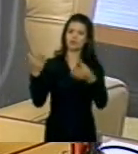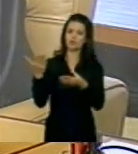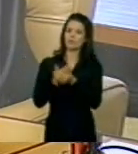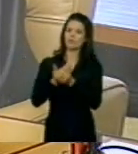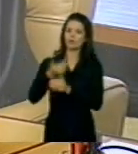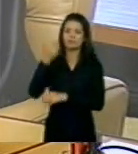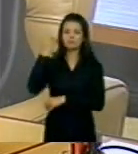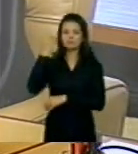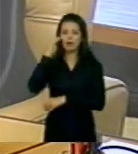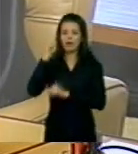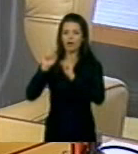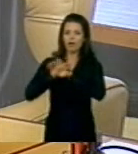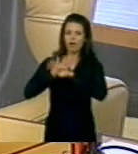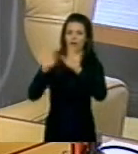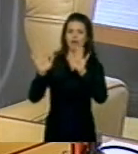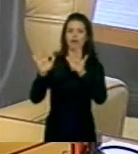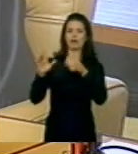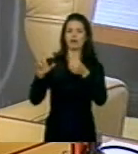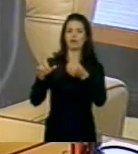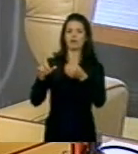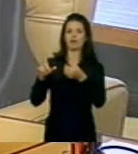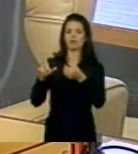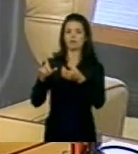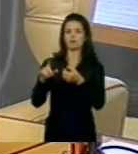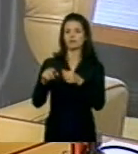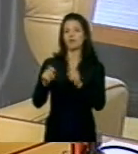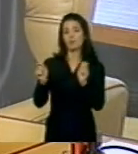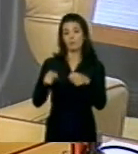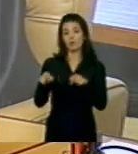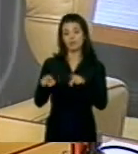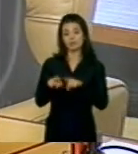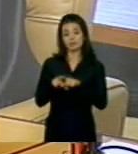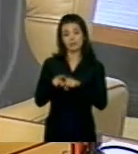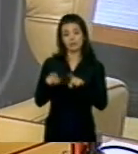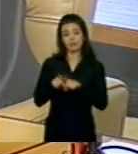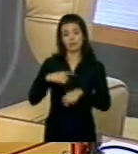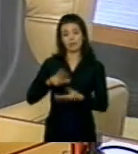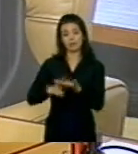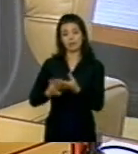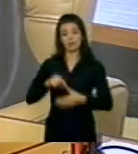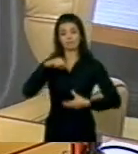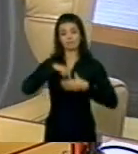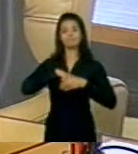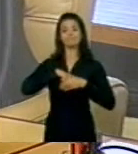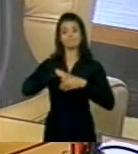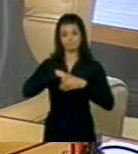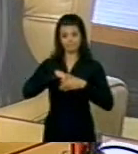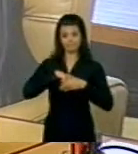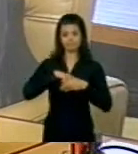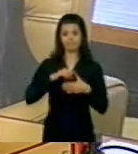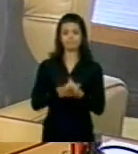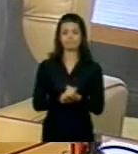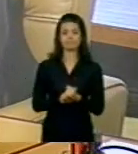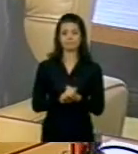lógicos argumentativos, pode-se chegar a regras implícitas, o que caracterizaria o recurso à interpretação